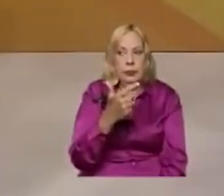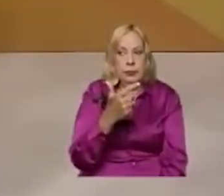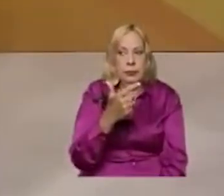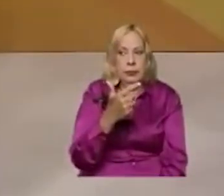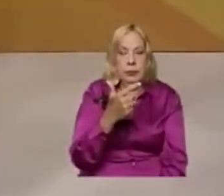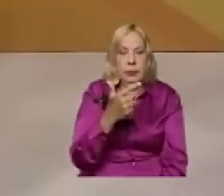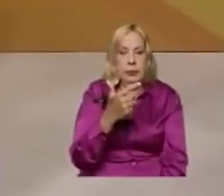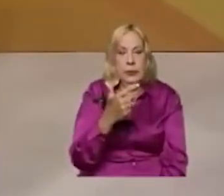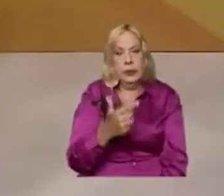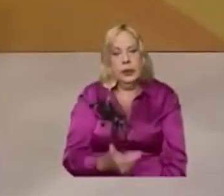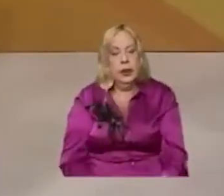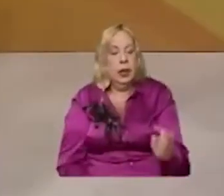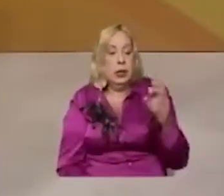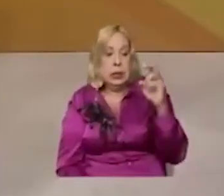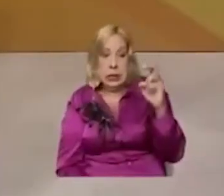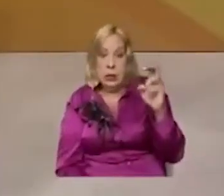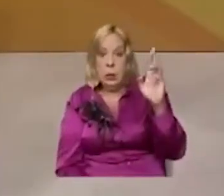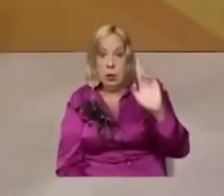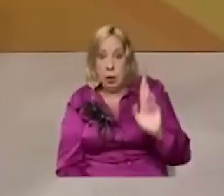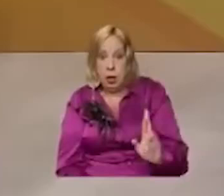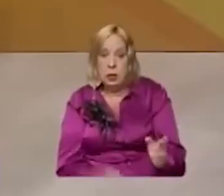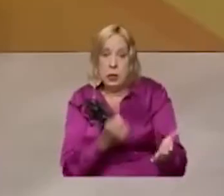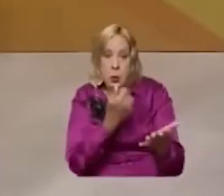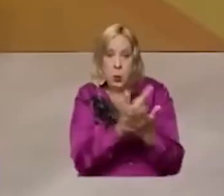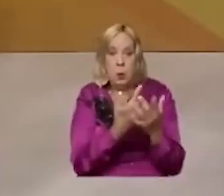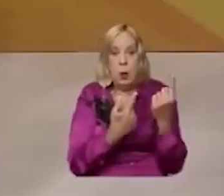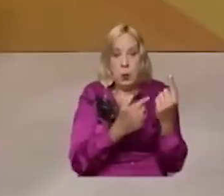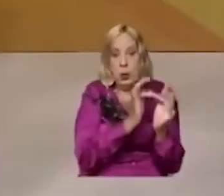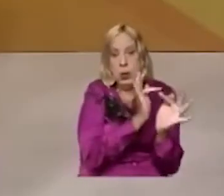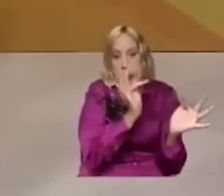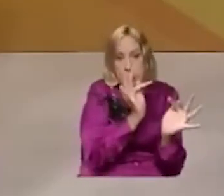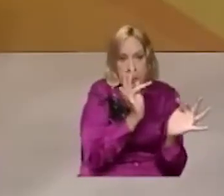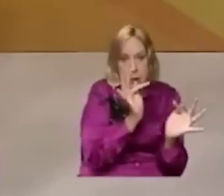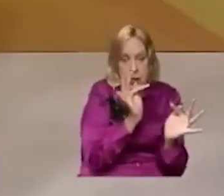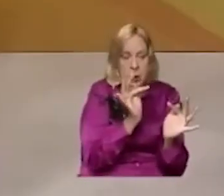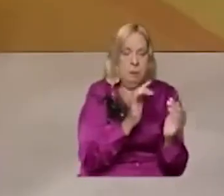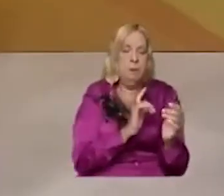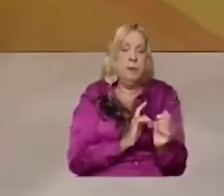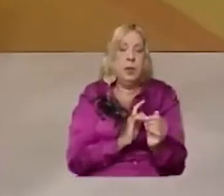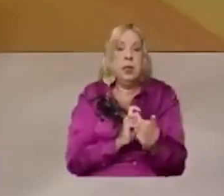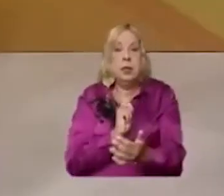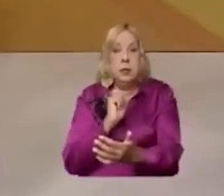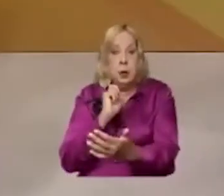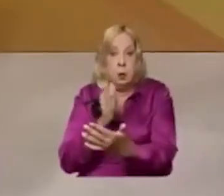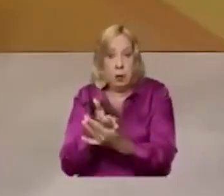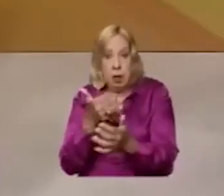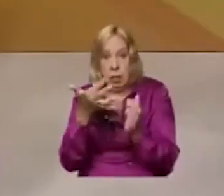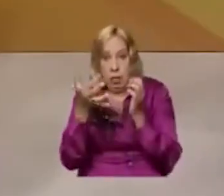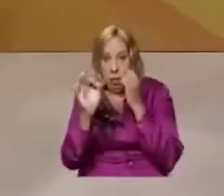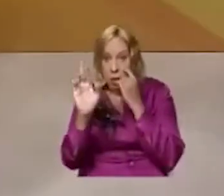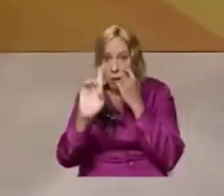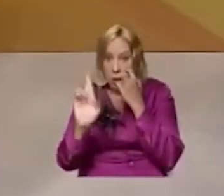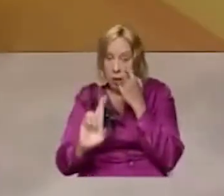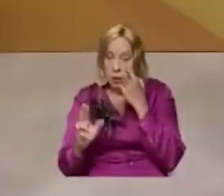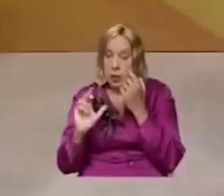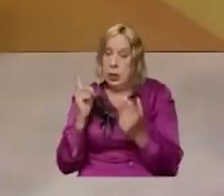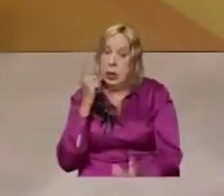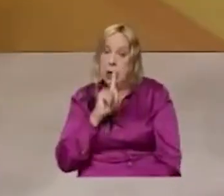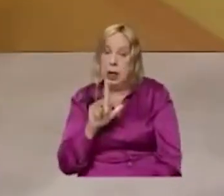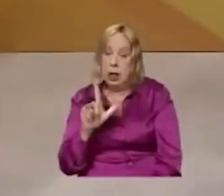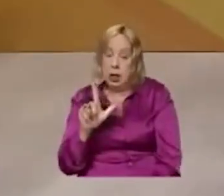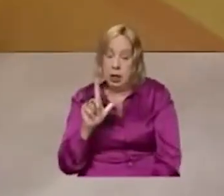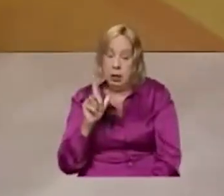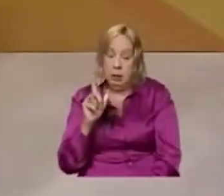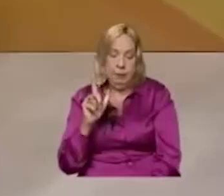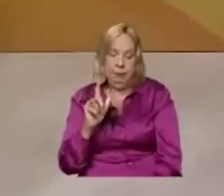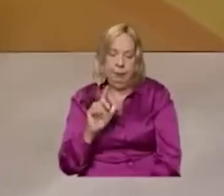Porque leva um simples e um triplo. Já são 4 chances aí, aí, ó. Aí, gente, que isso? Bom demais. Entendeu, Fabão, a matemática? Tem que explicar de